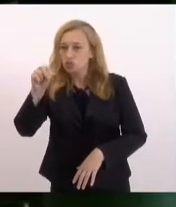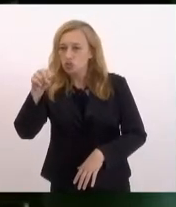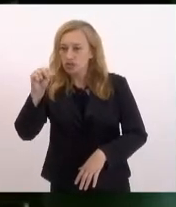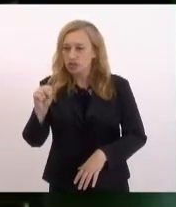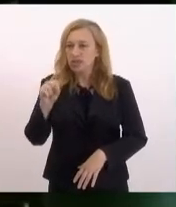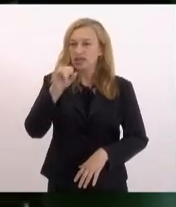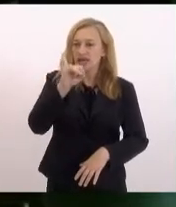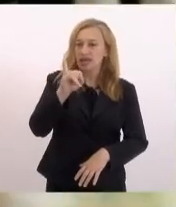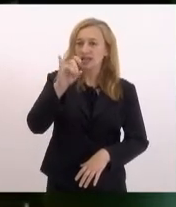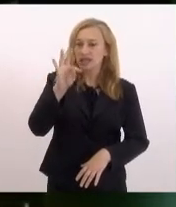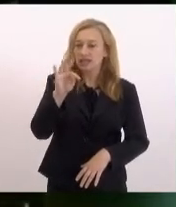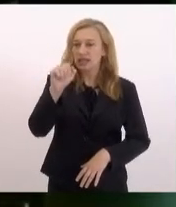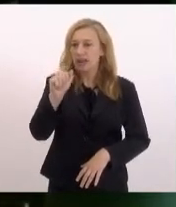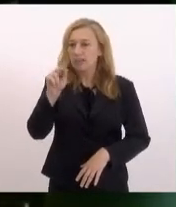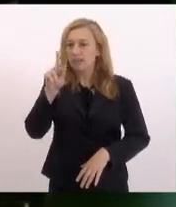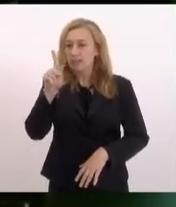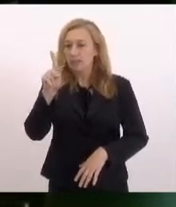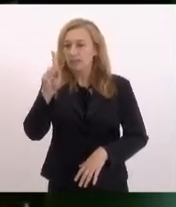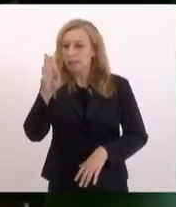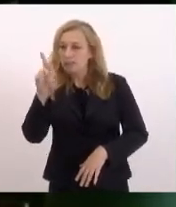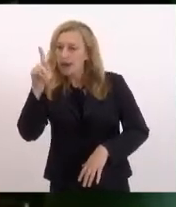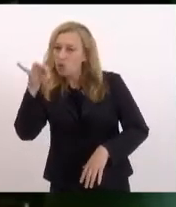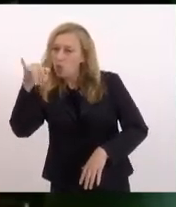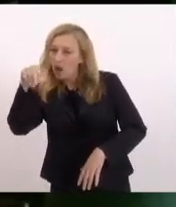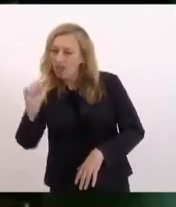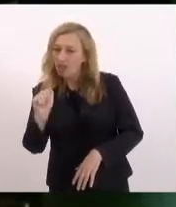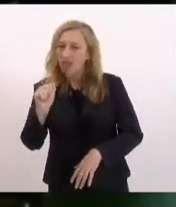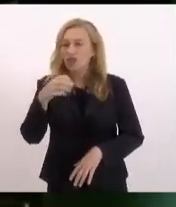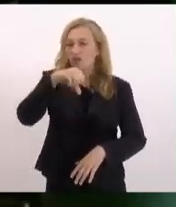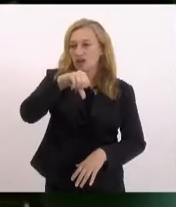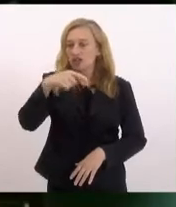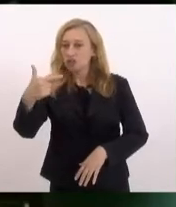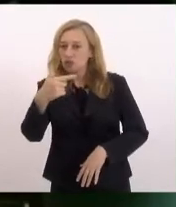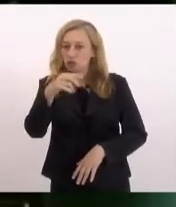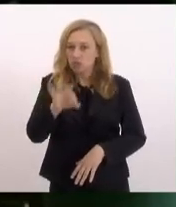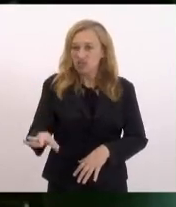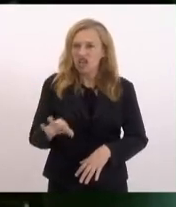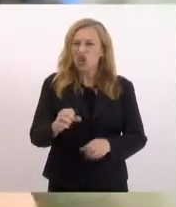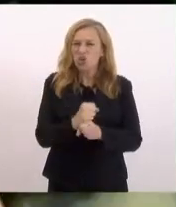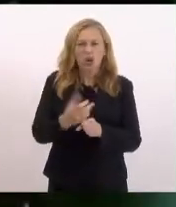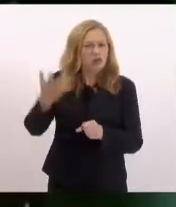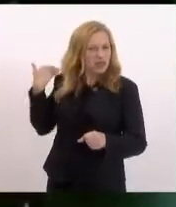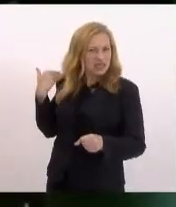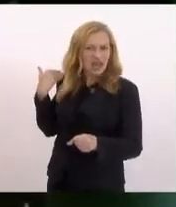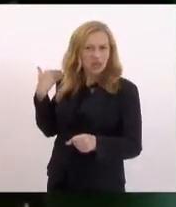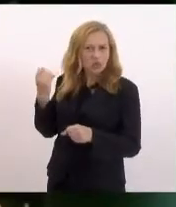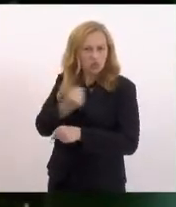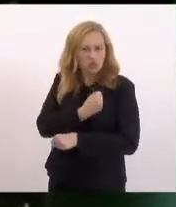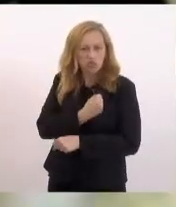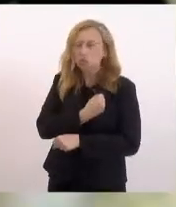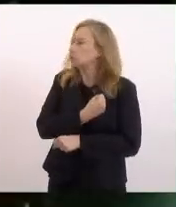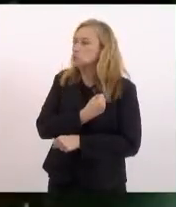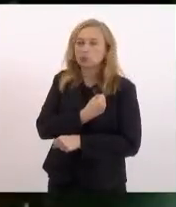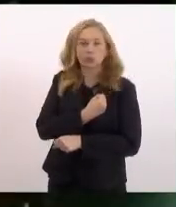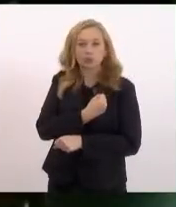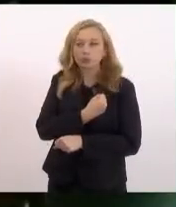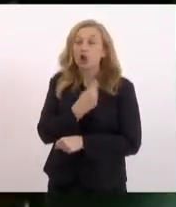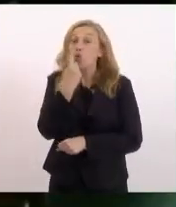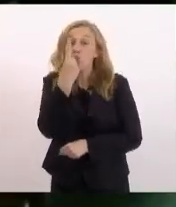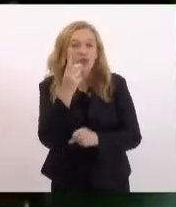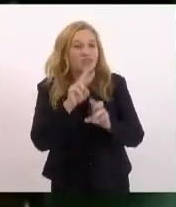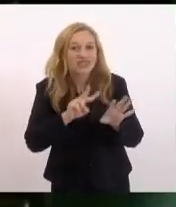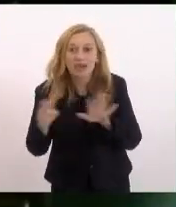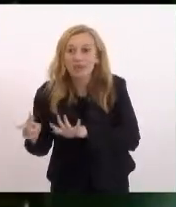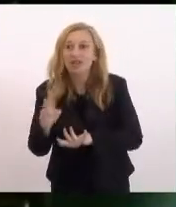Itabapuana, 92%. Esses dados não são do ano passado, esses dados têm uma